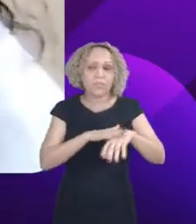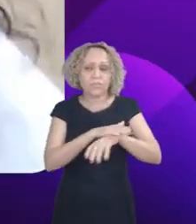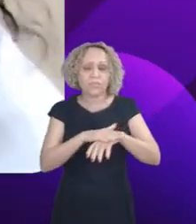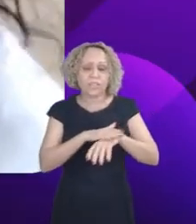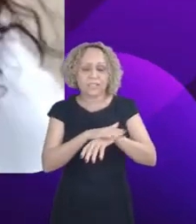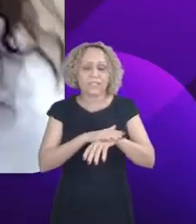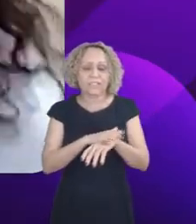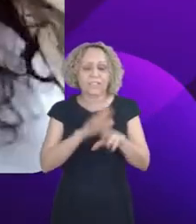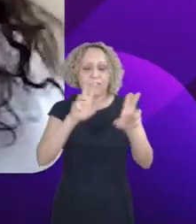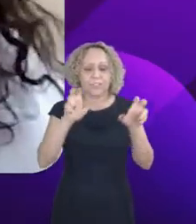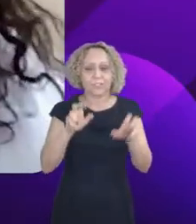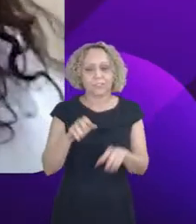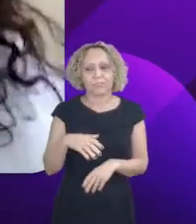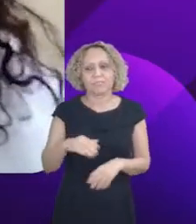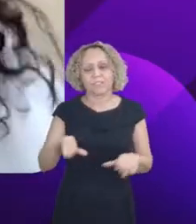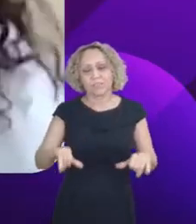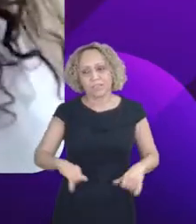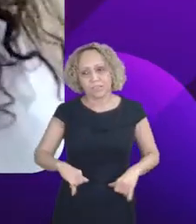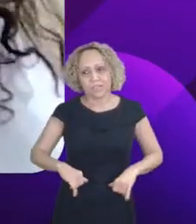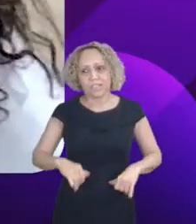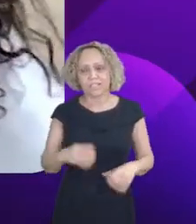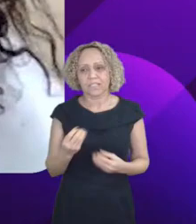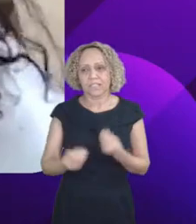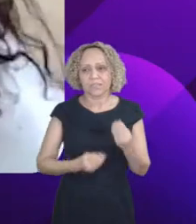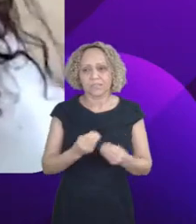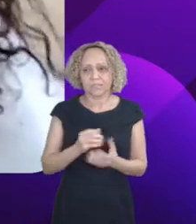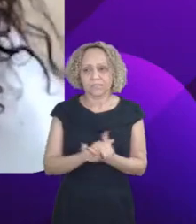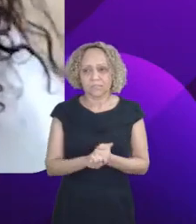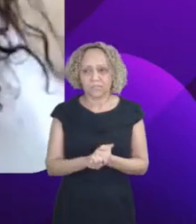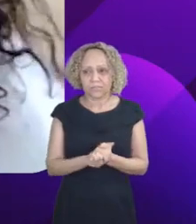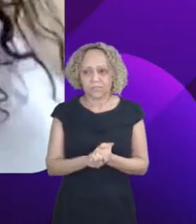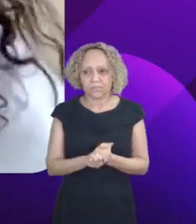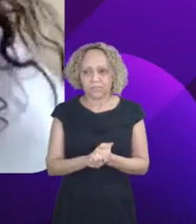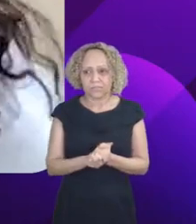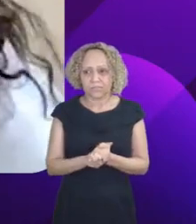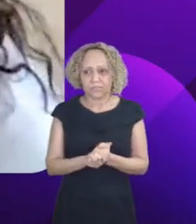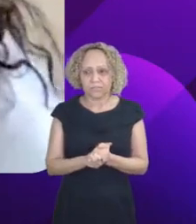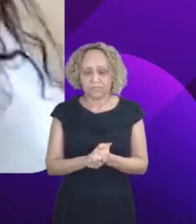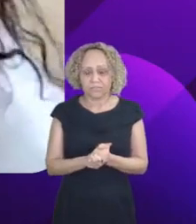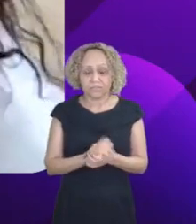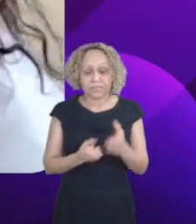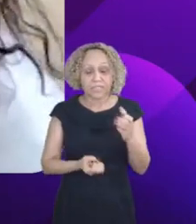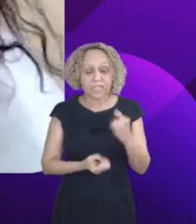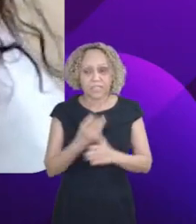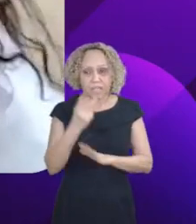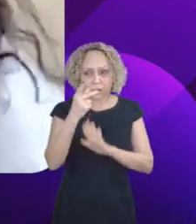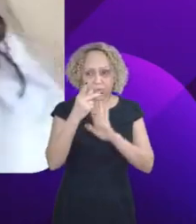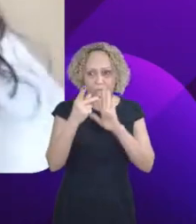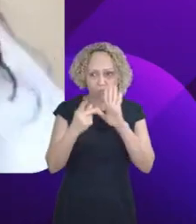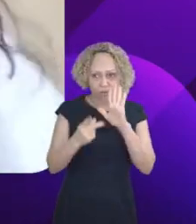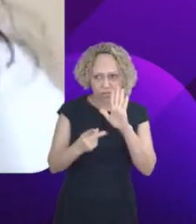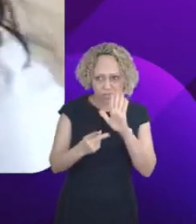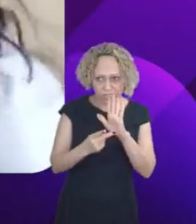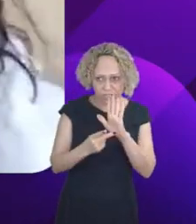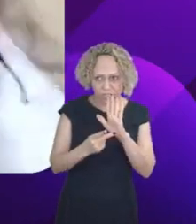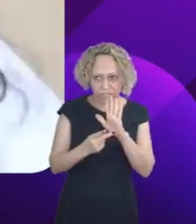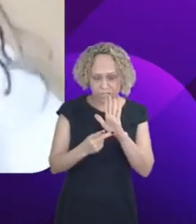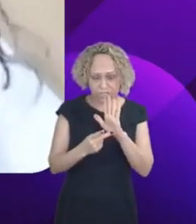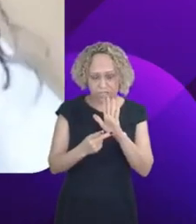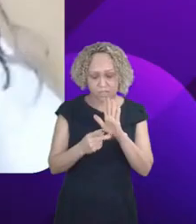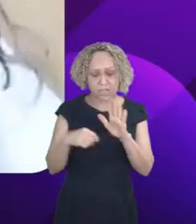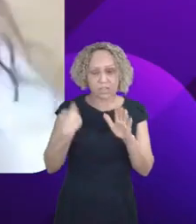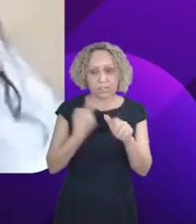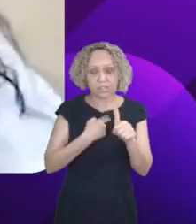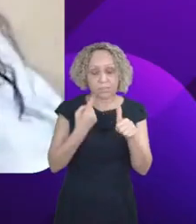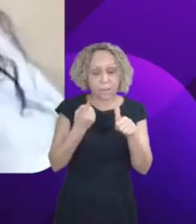dores. Então, a Ludicidade entra fazendo este papel, esse percurso. Criamos um projeto que nós recebemos o prêmio, nós somos a primeira